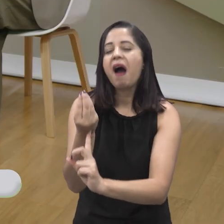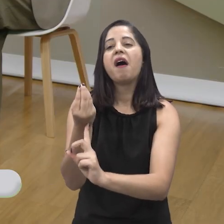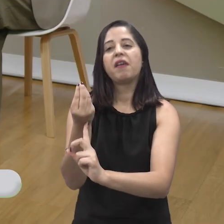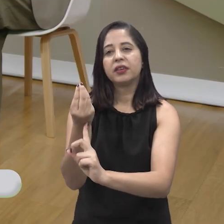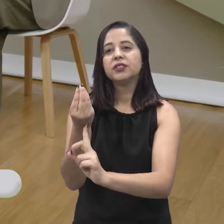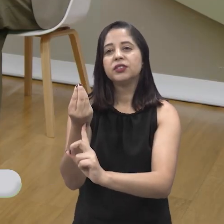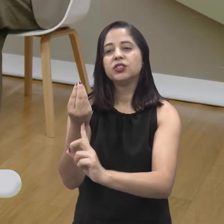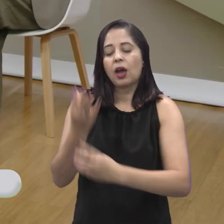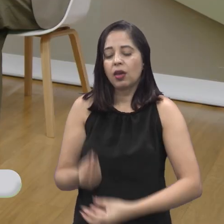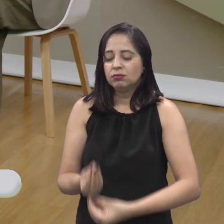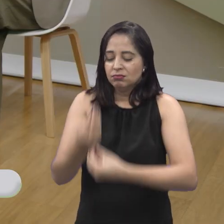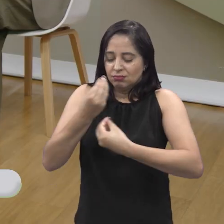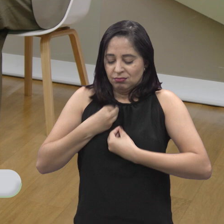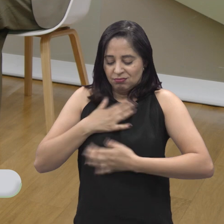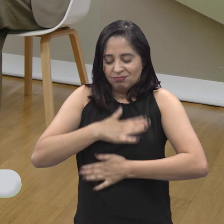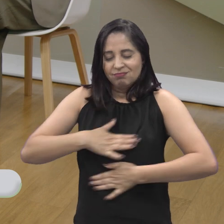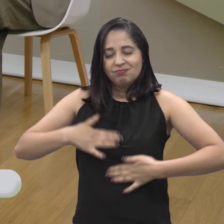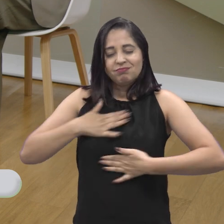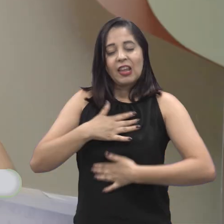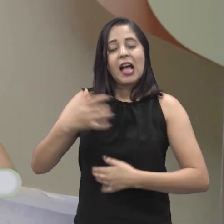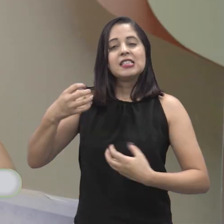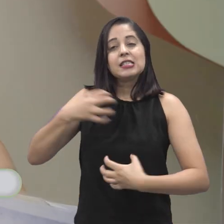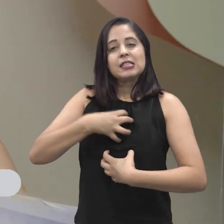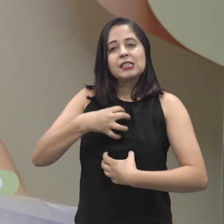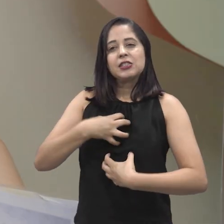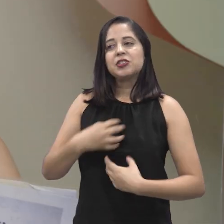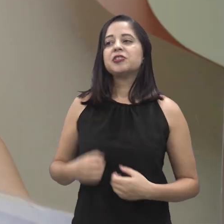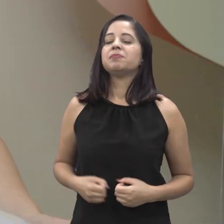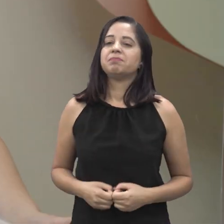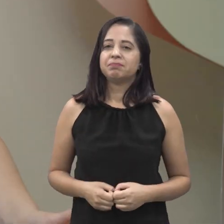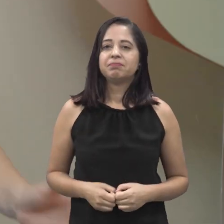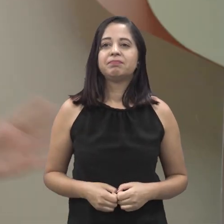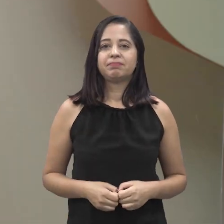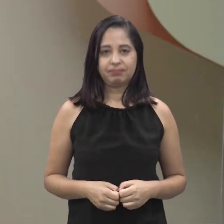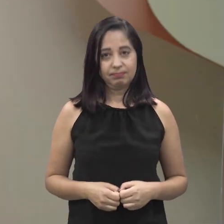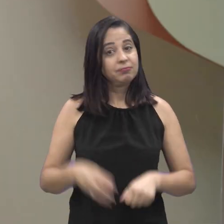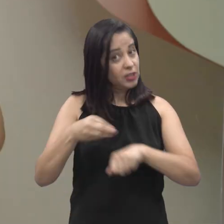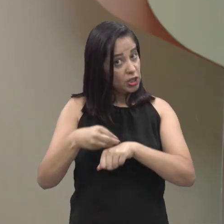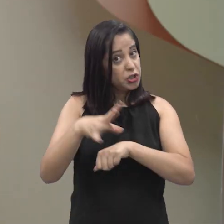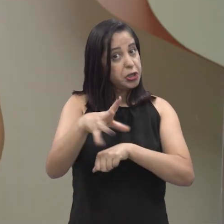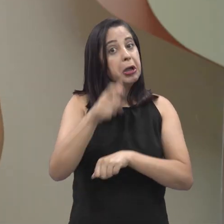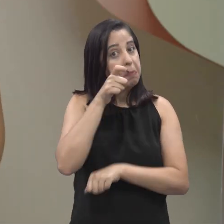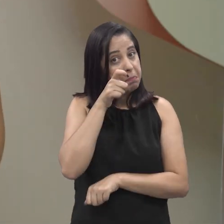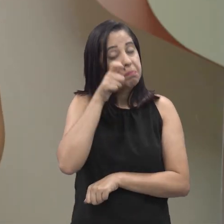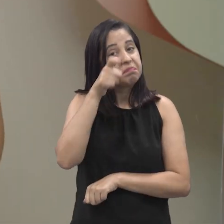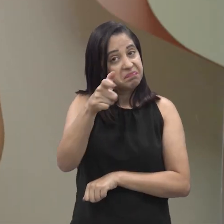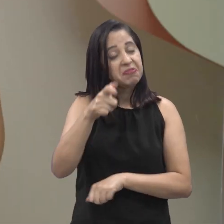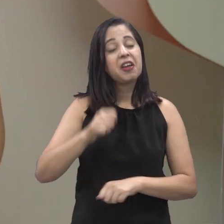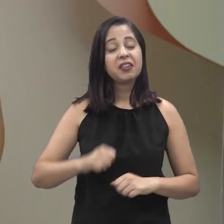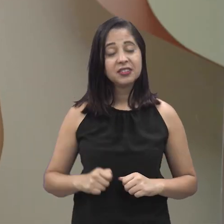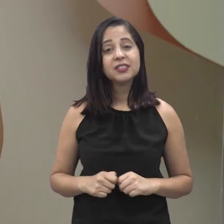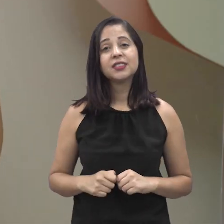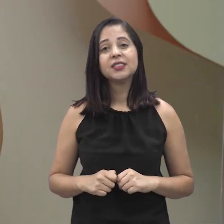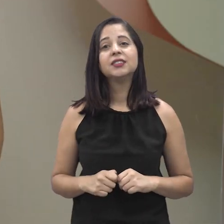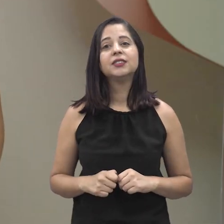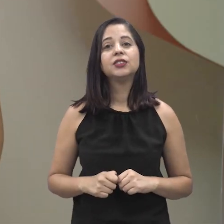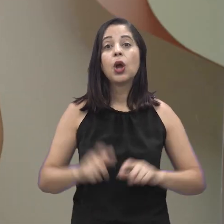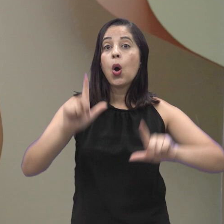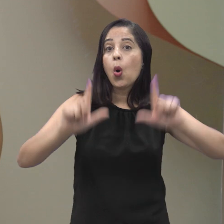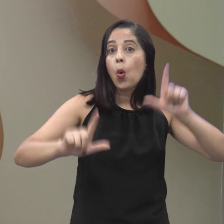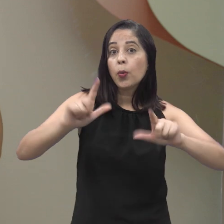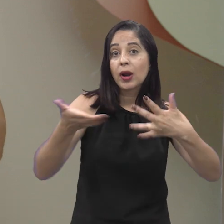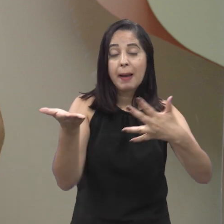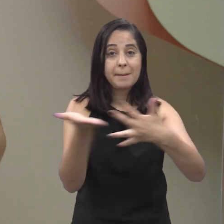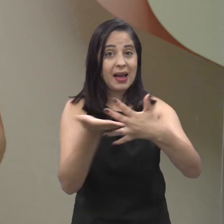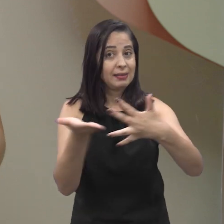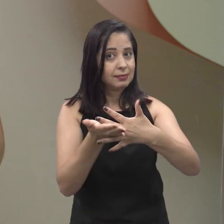essa saúde dentro daquilo que para mim é importante. É isso, gente. Dicas bem interessantes, bem valiosas, né? O De Bem vai